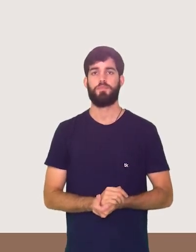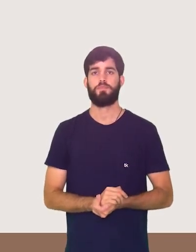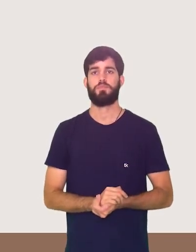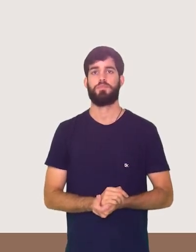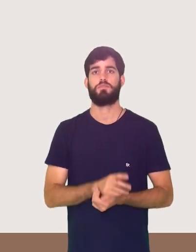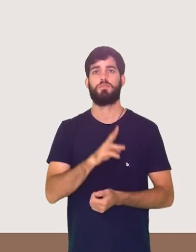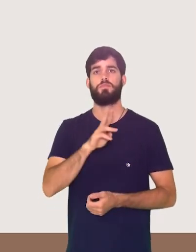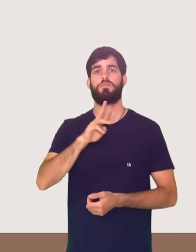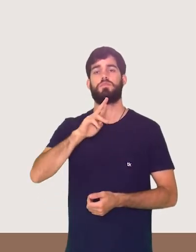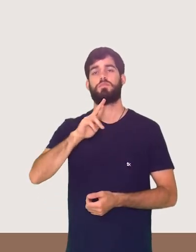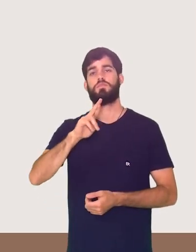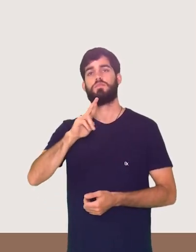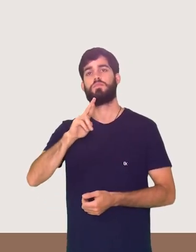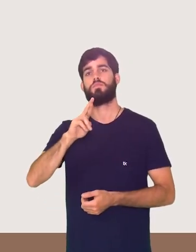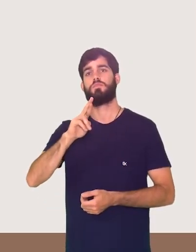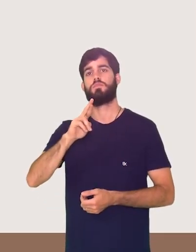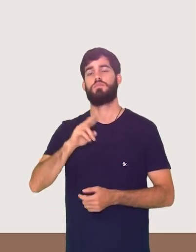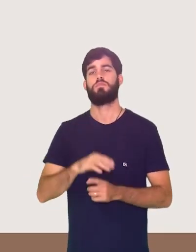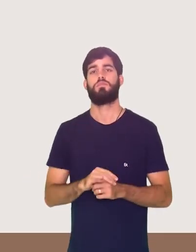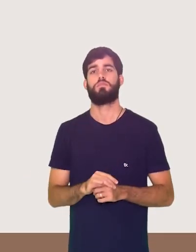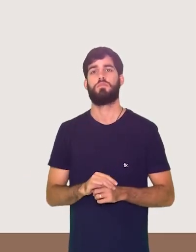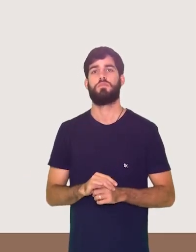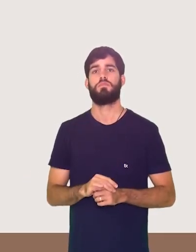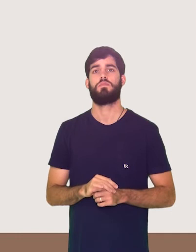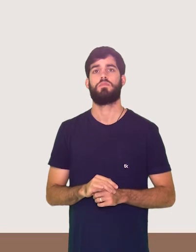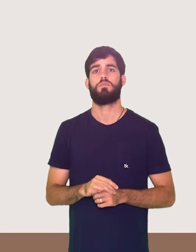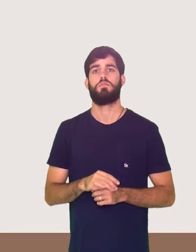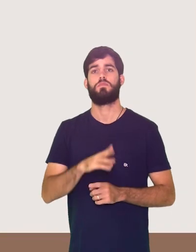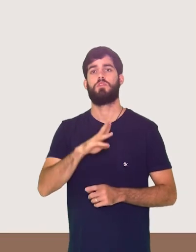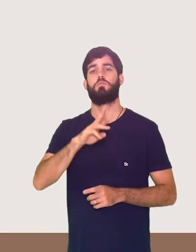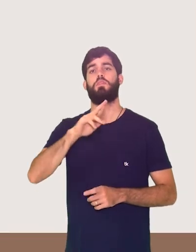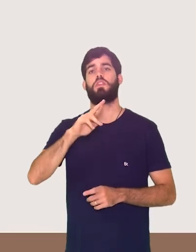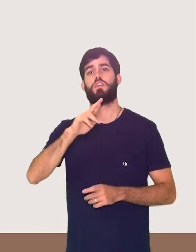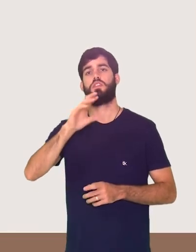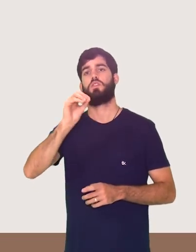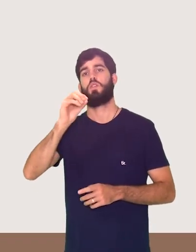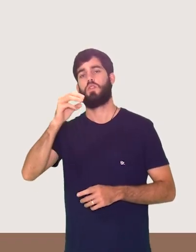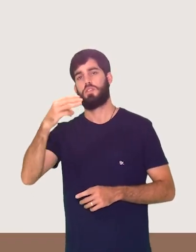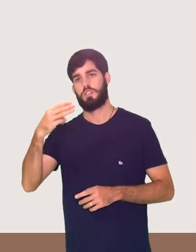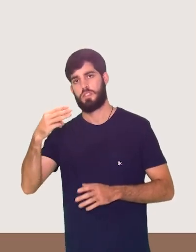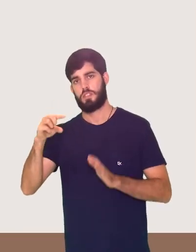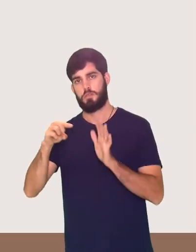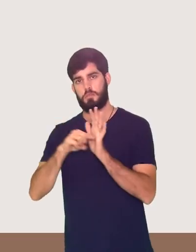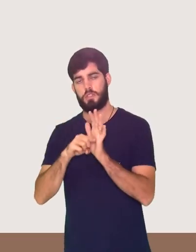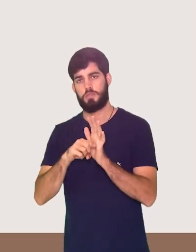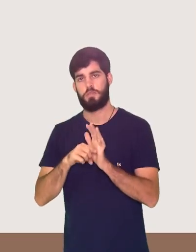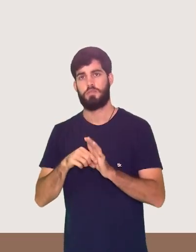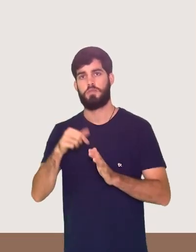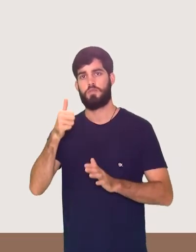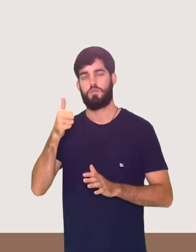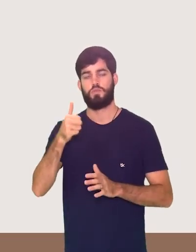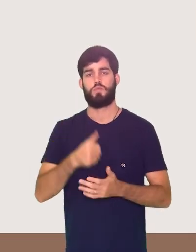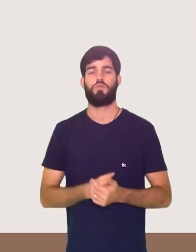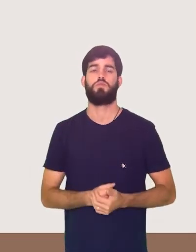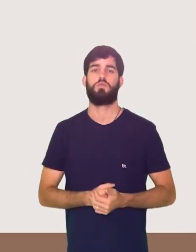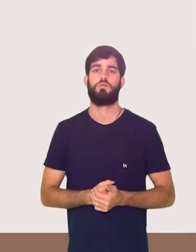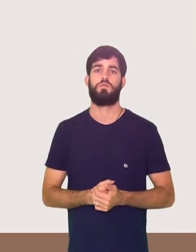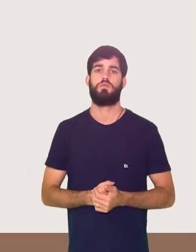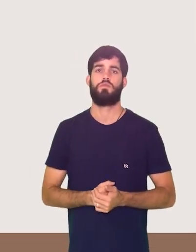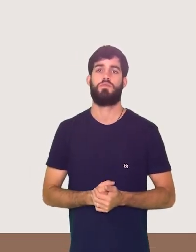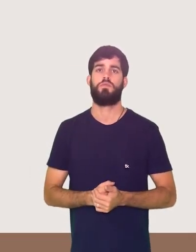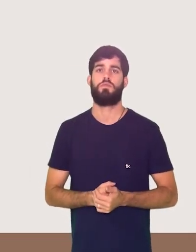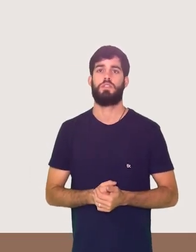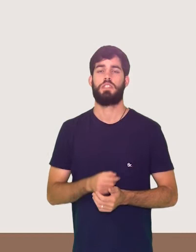o bromato? Veja, o bromato você está percebendo que é BrO3 menos 1. Esse